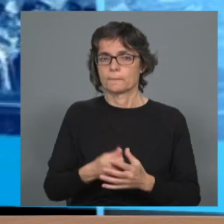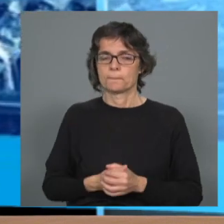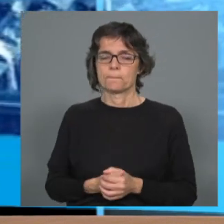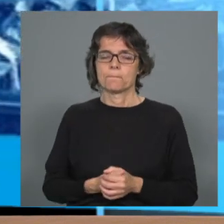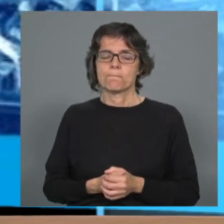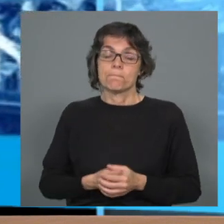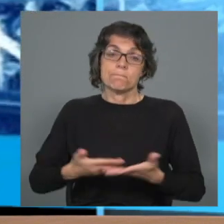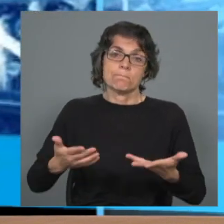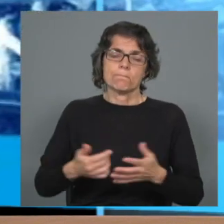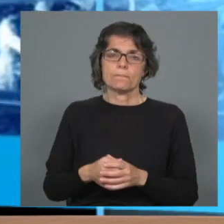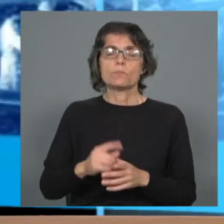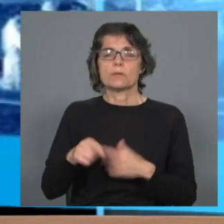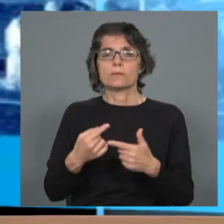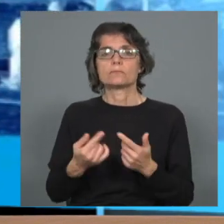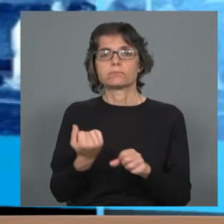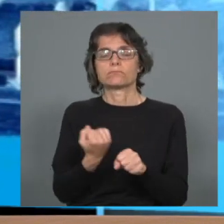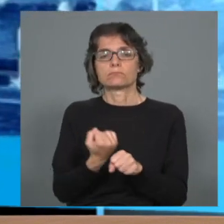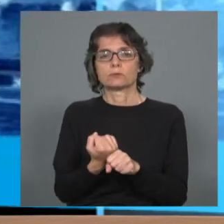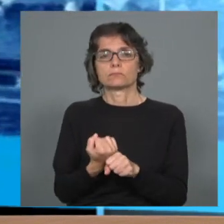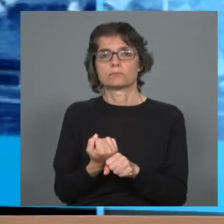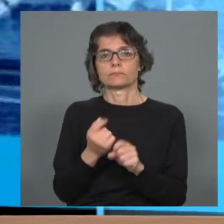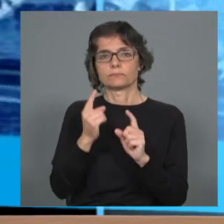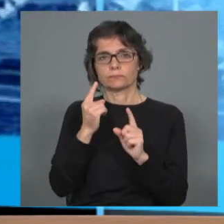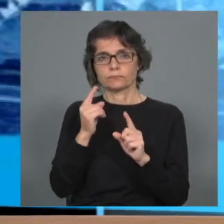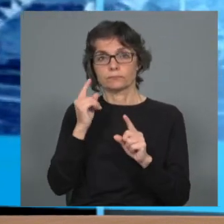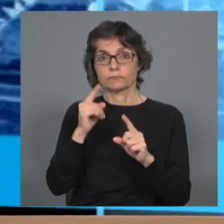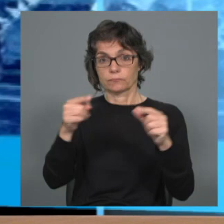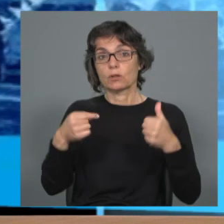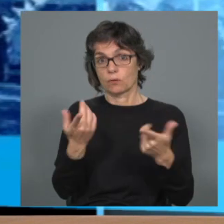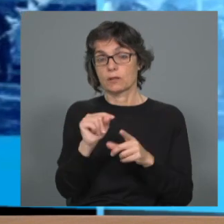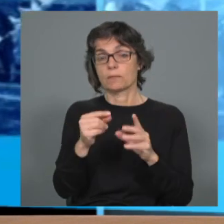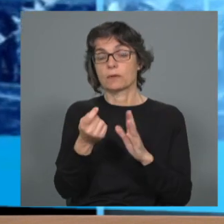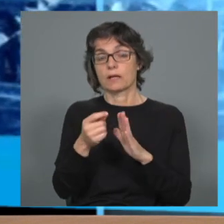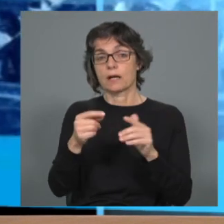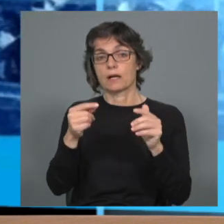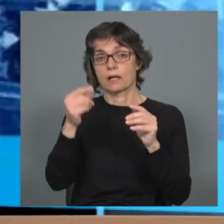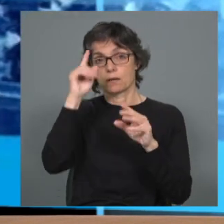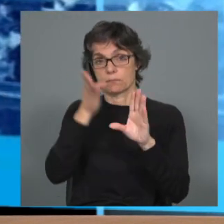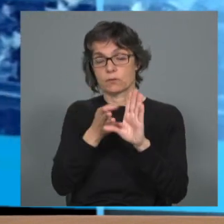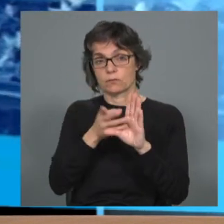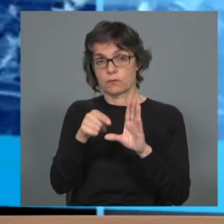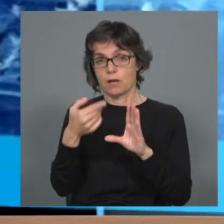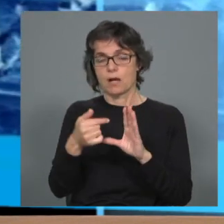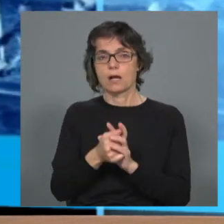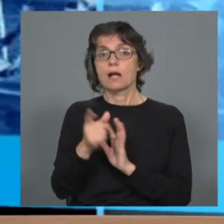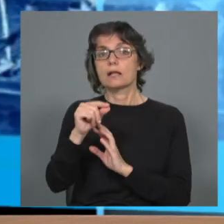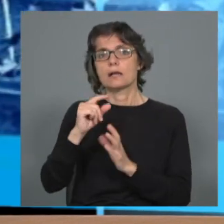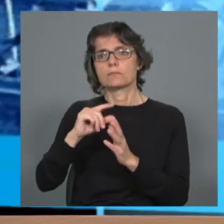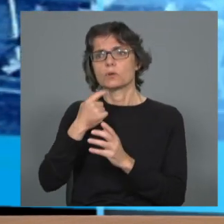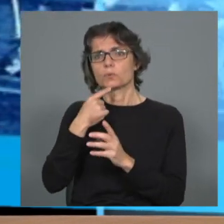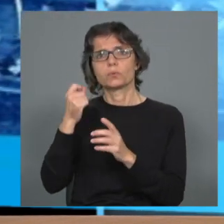Portanto, começámos no gabinete de psicologia, também a formação, muitos cursos de formação e que existem, muitos e muito